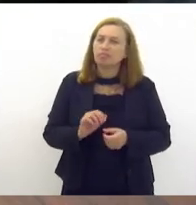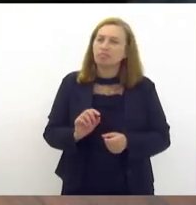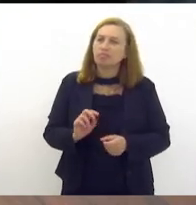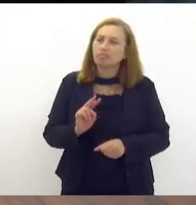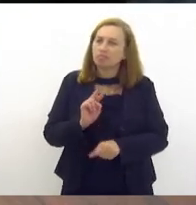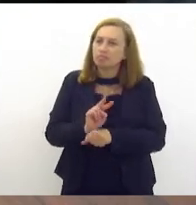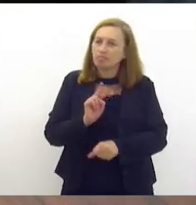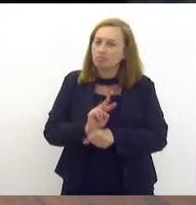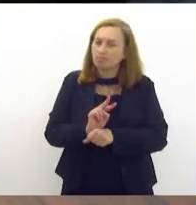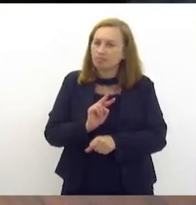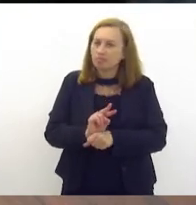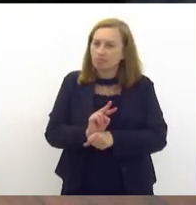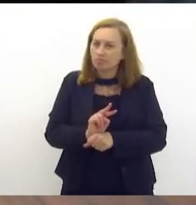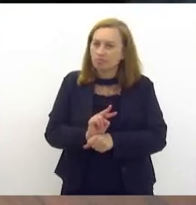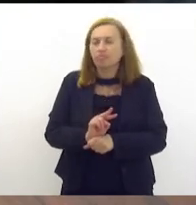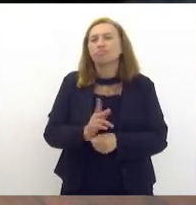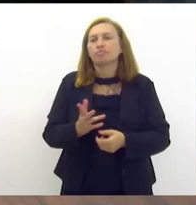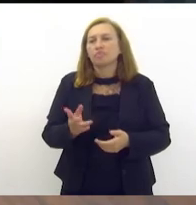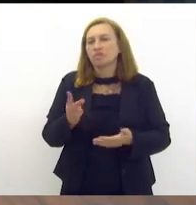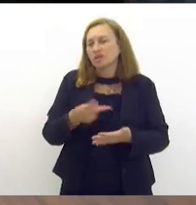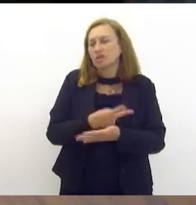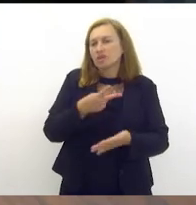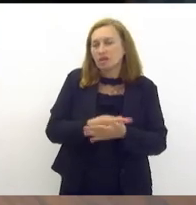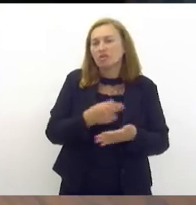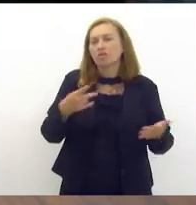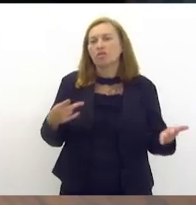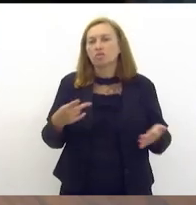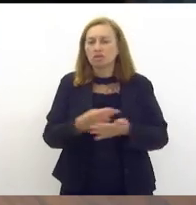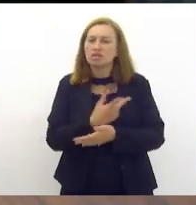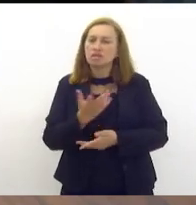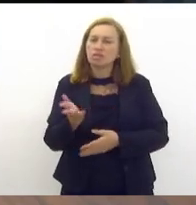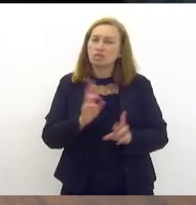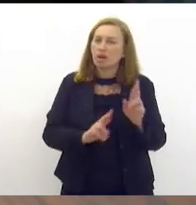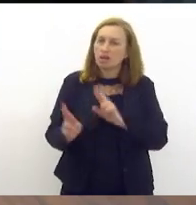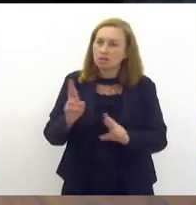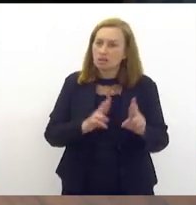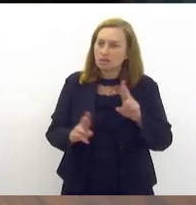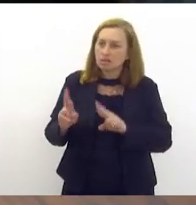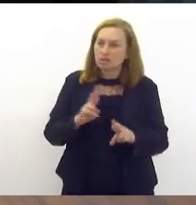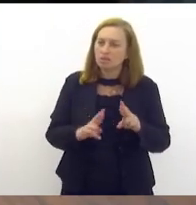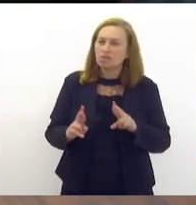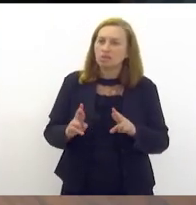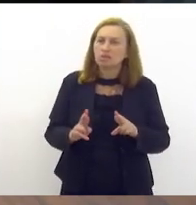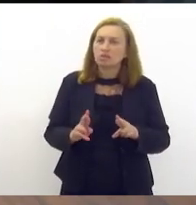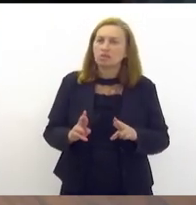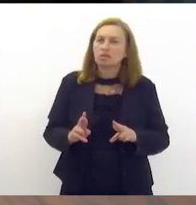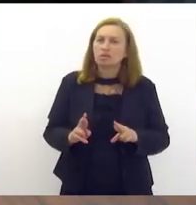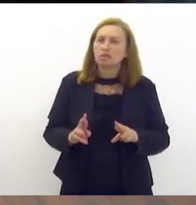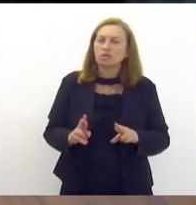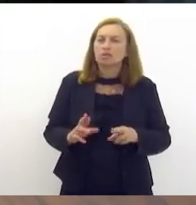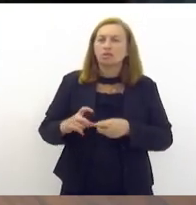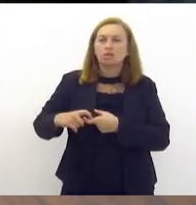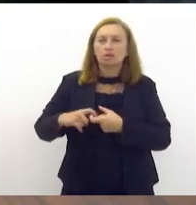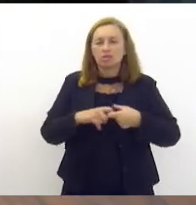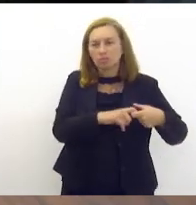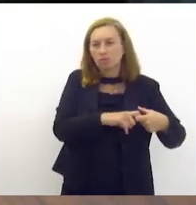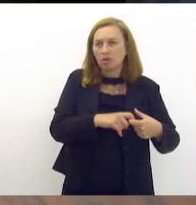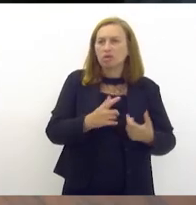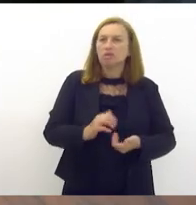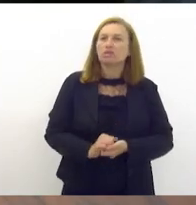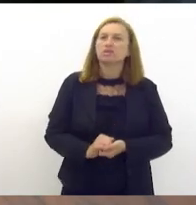né, muitas arbitrariedades que vinham acontecendo com relação aos reboques aí nos